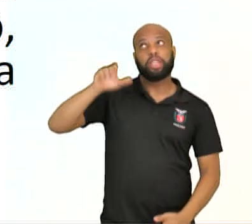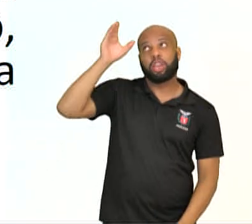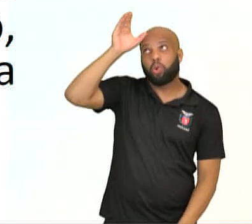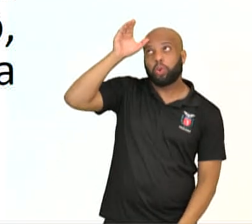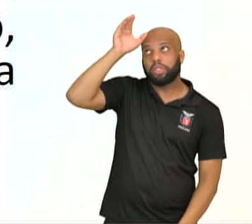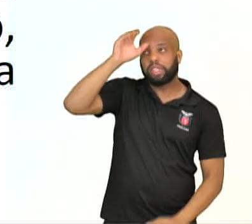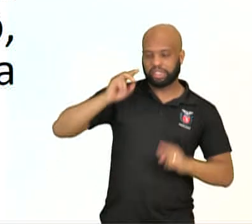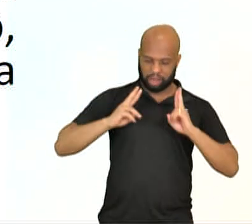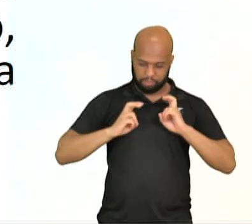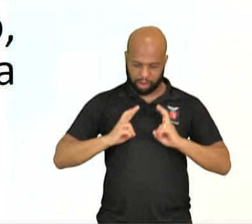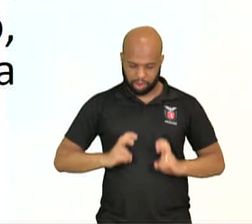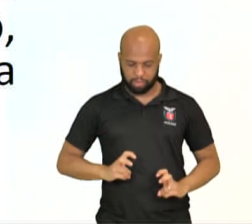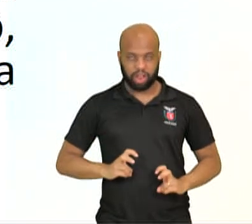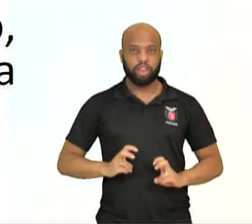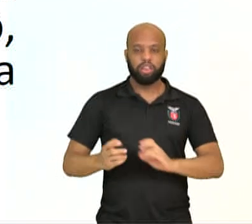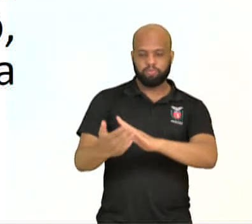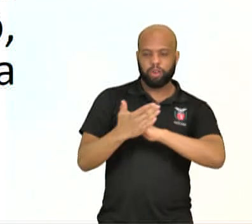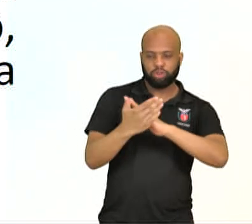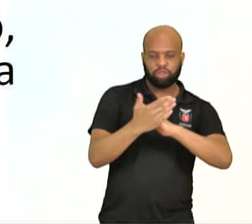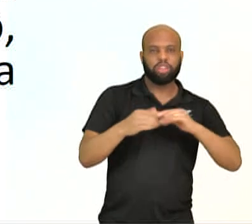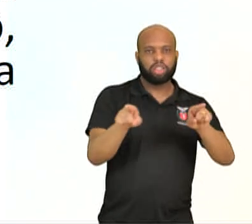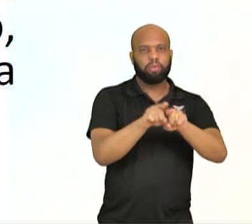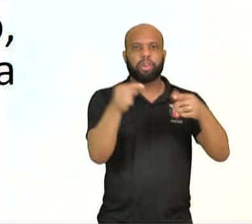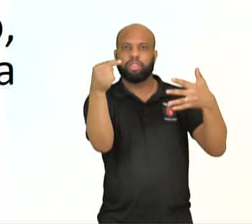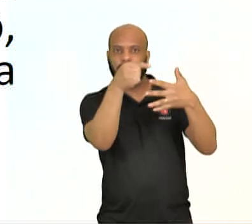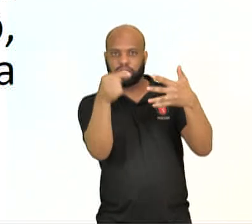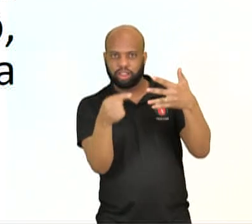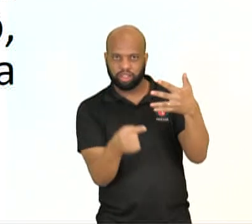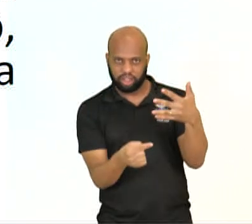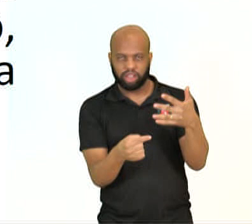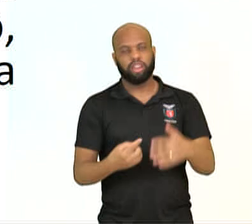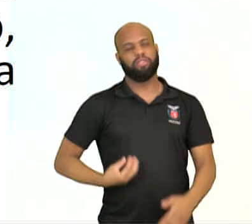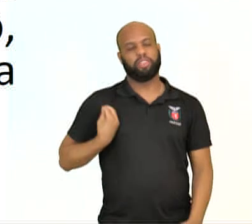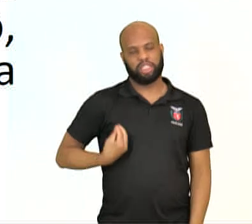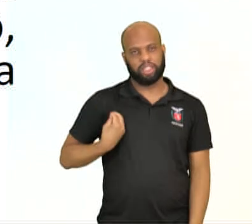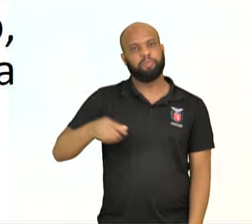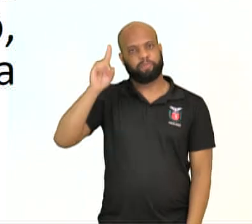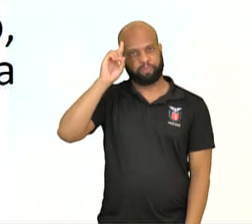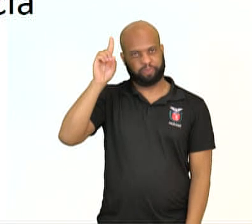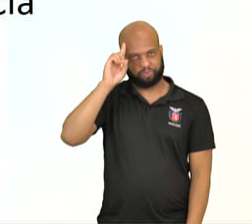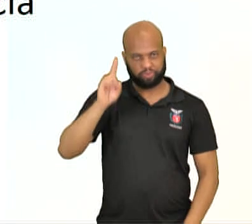isso também auxilia em diversos fatores, contextos da minha vida diária.